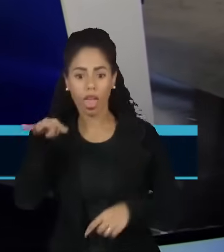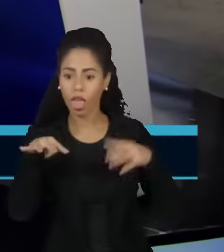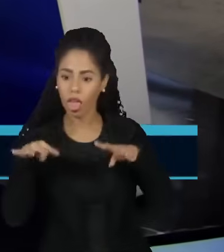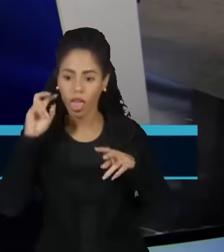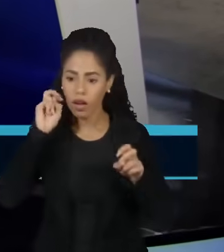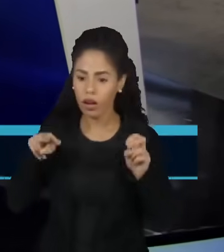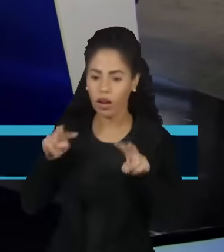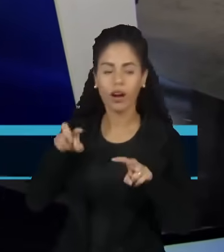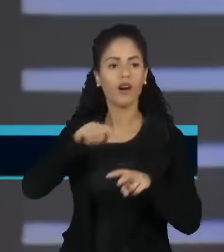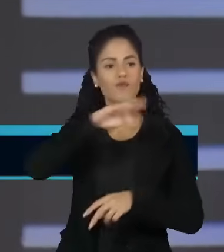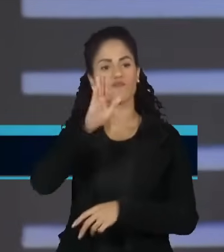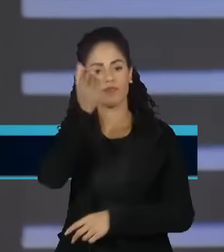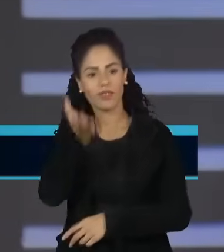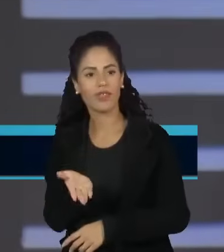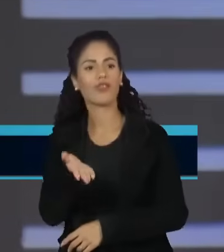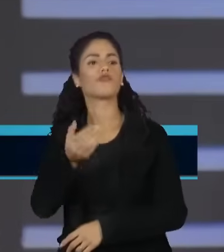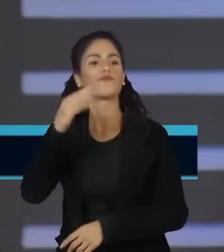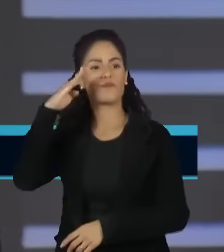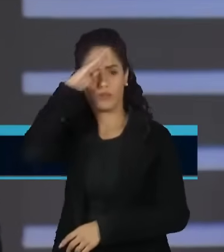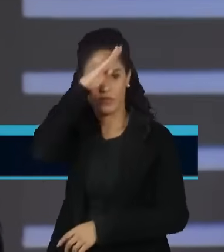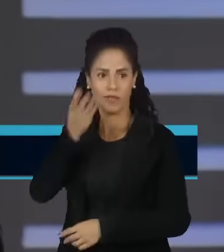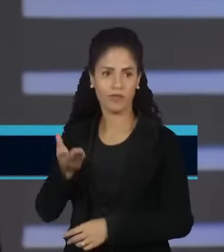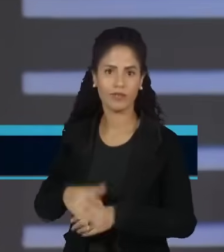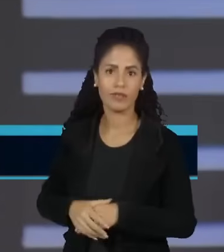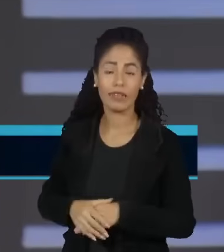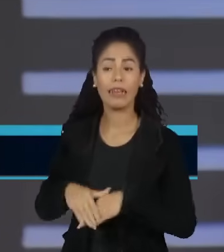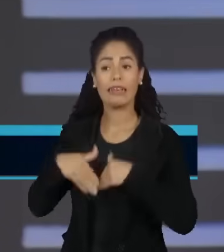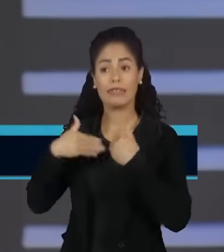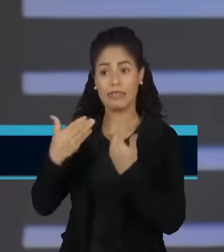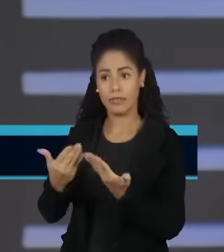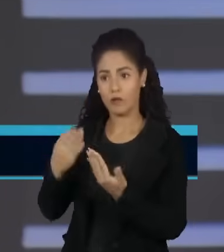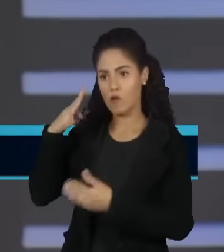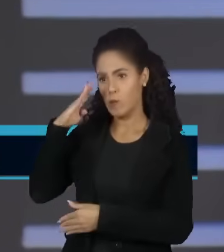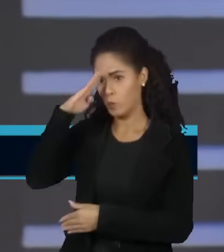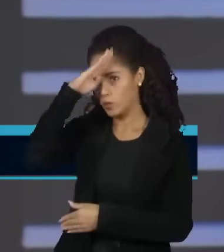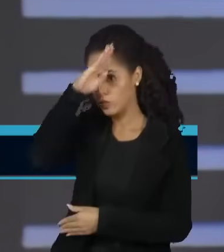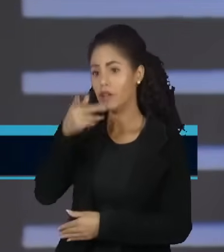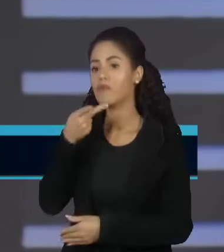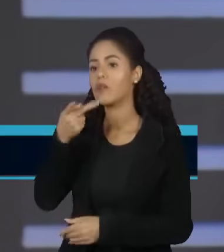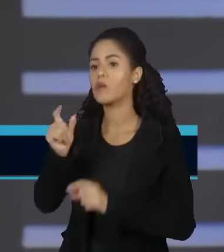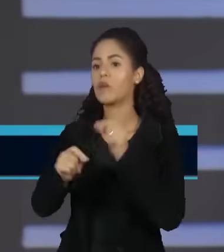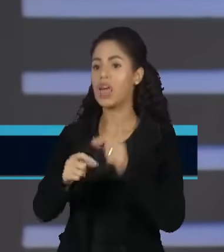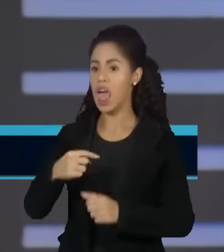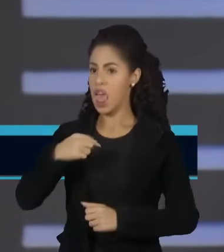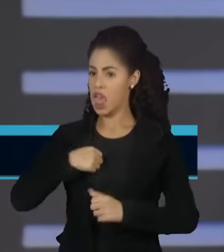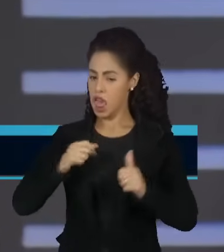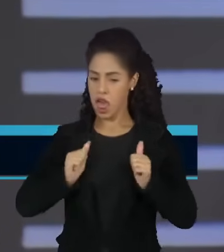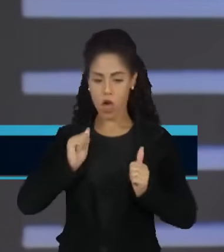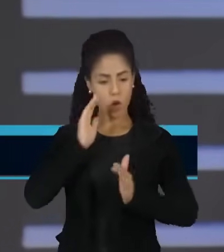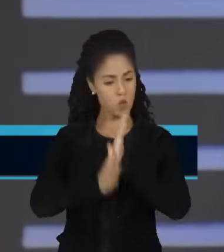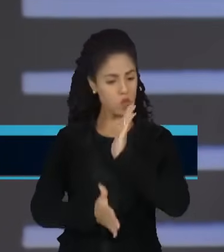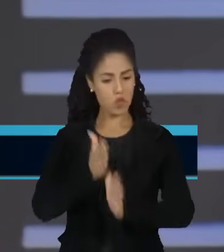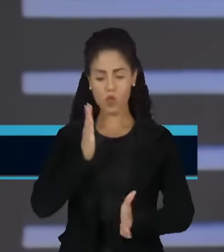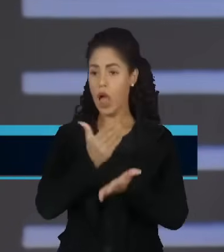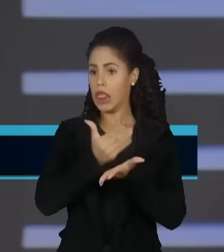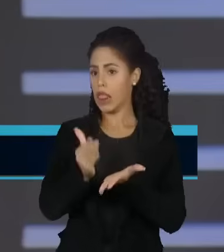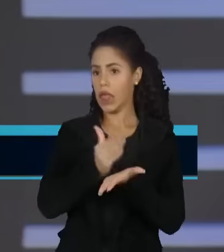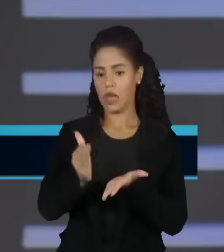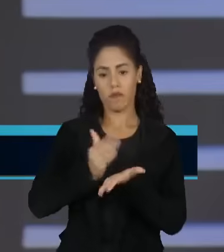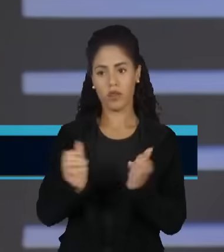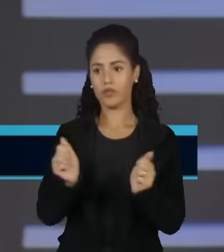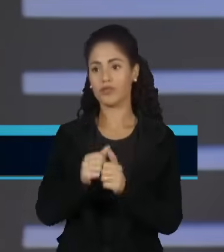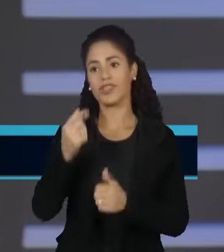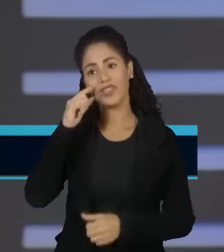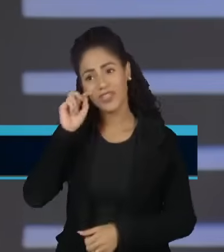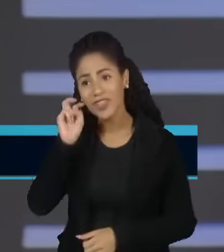golpe? Bem, primeiro que a narrativa do presidente Jair Bolsonaro de que não tinha absolutamente nada a ver com a história vai caindo por terra.